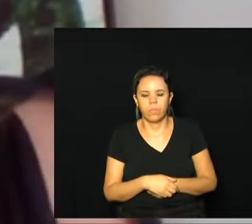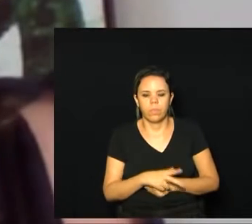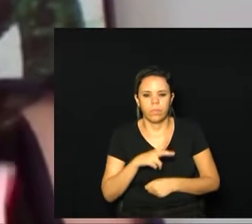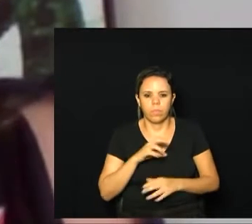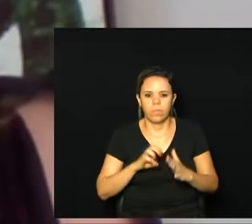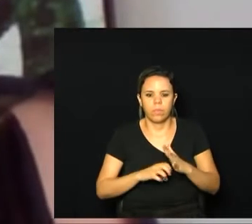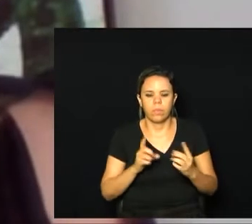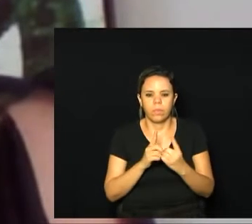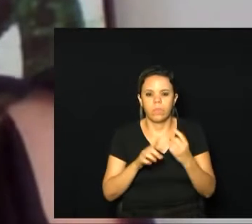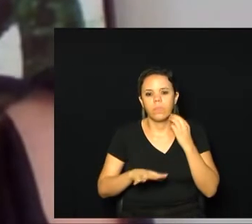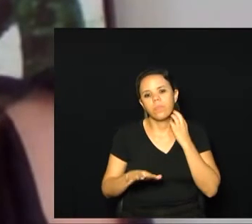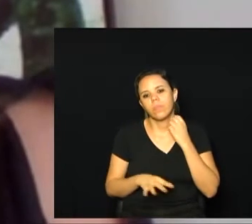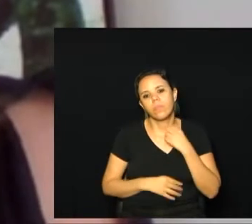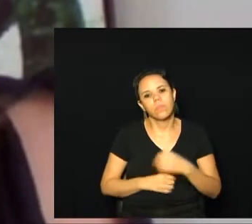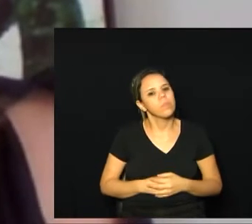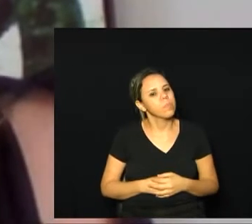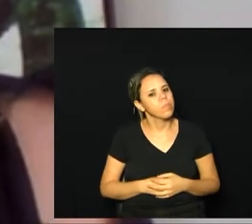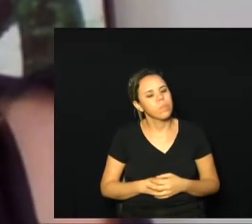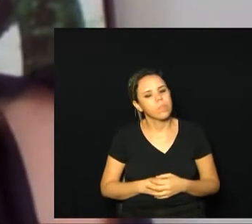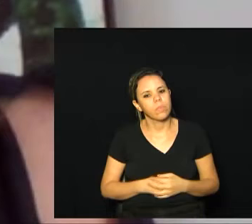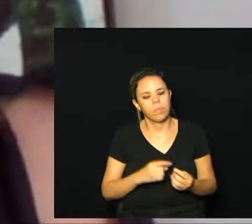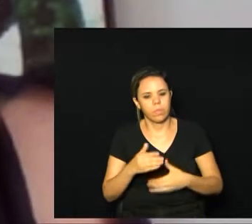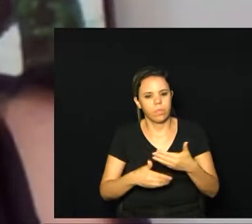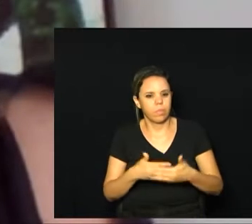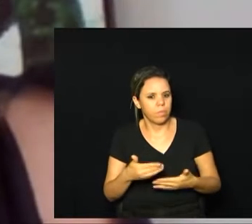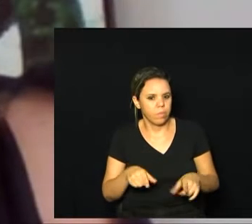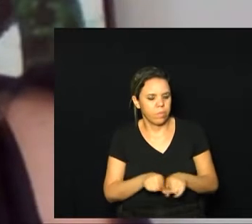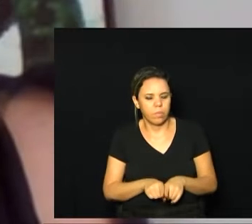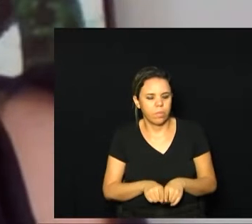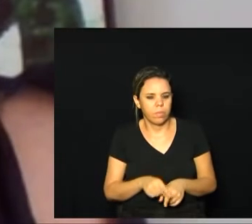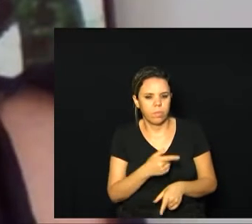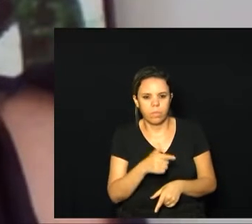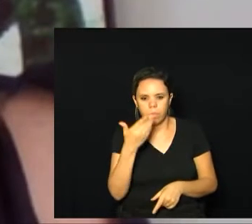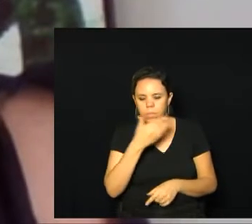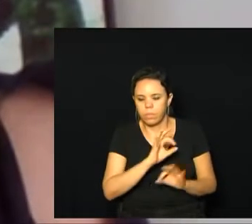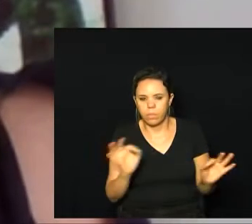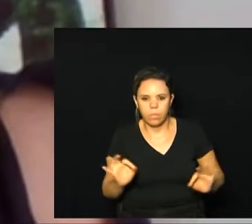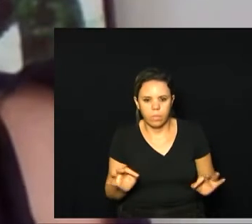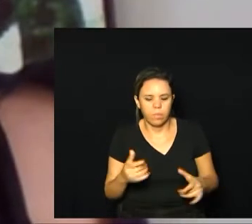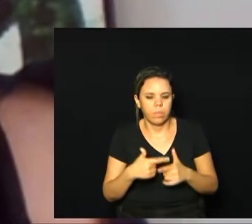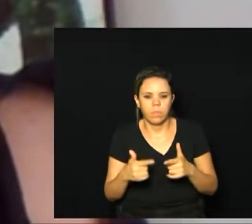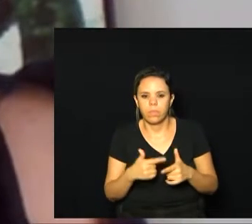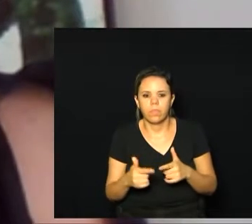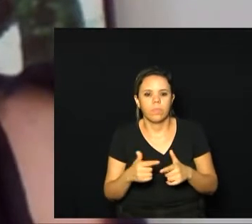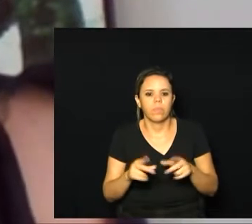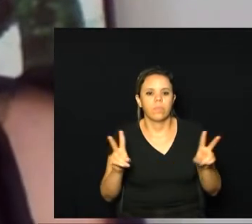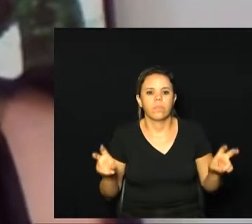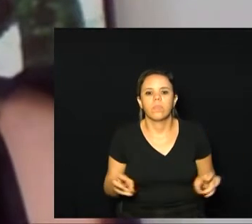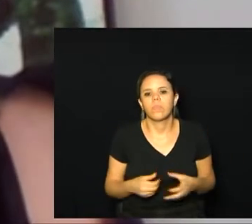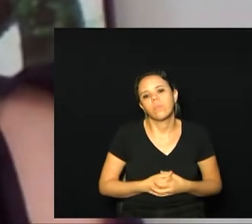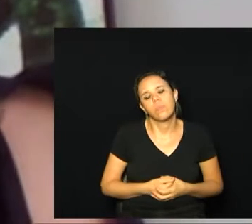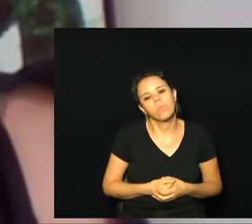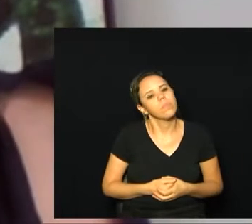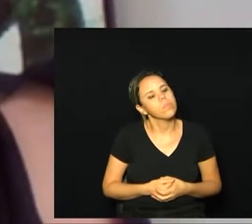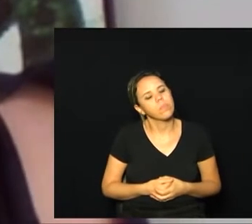de muitos serviços e a questão de água e saneamento é uma tendência também. Então, não vejo um problema em relação a essa questão, mas foi